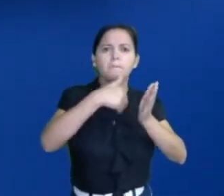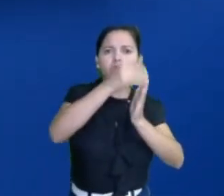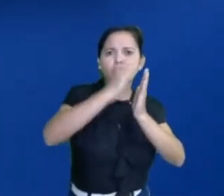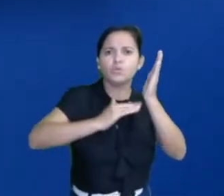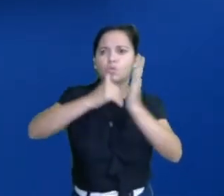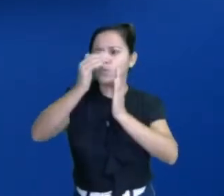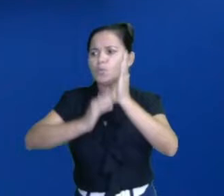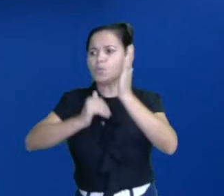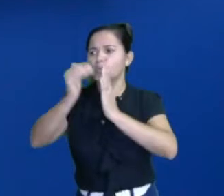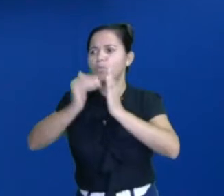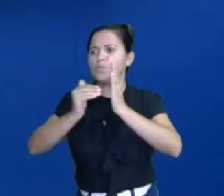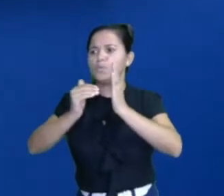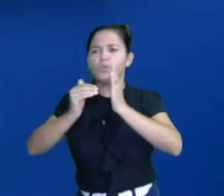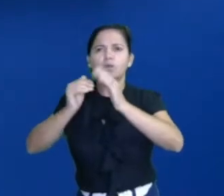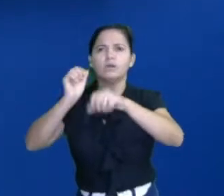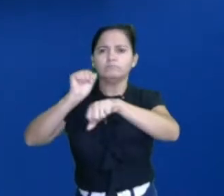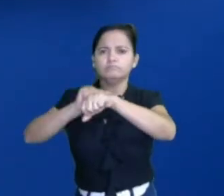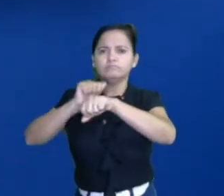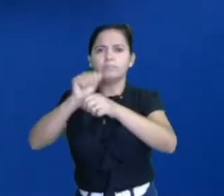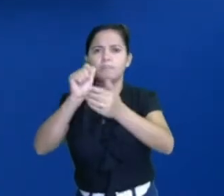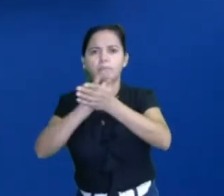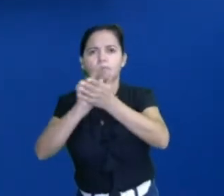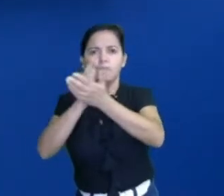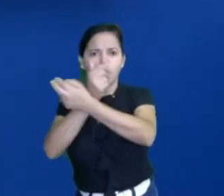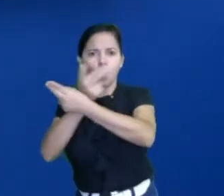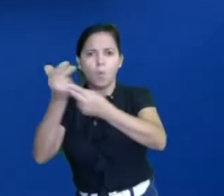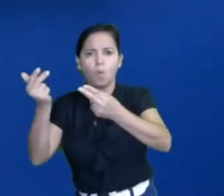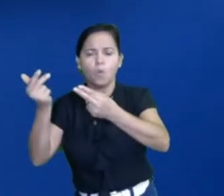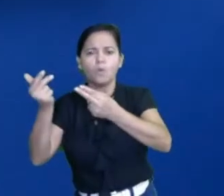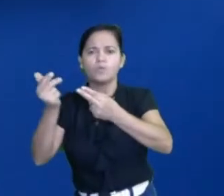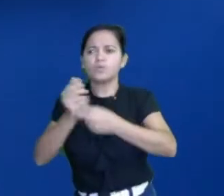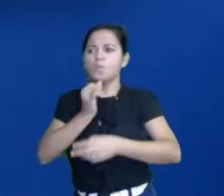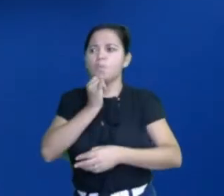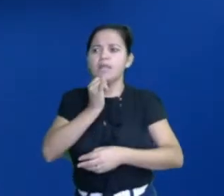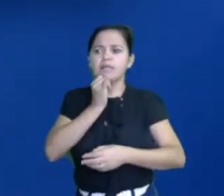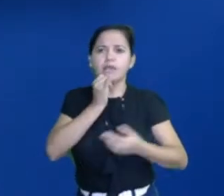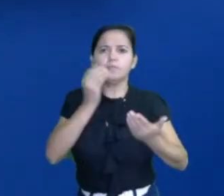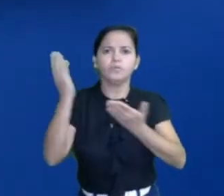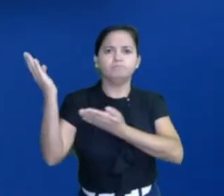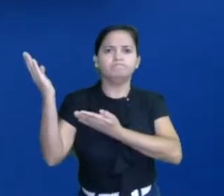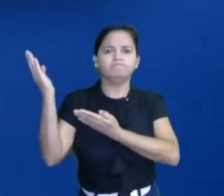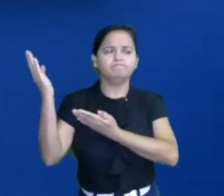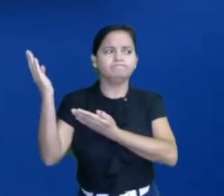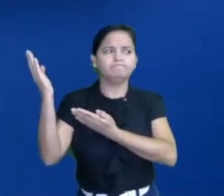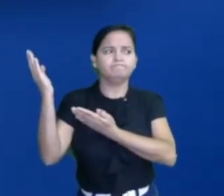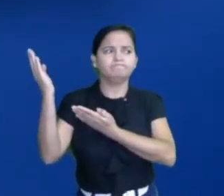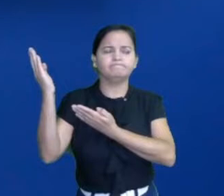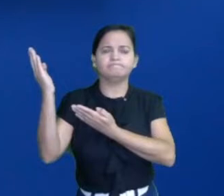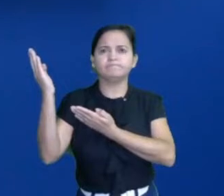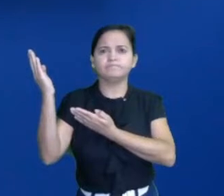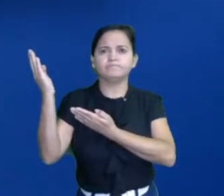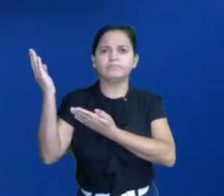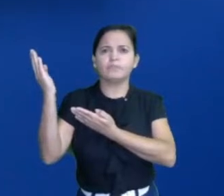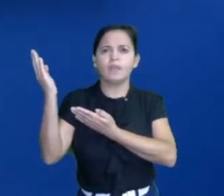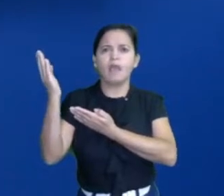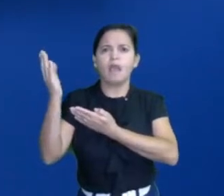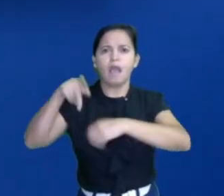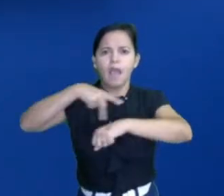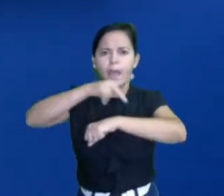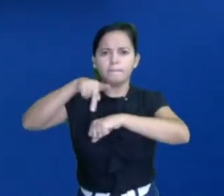patrimônio material, certo? Temos como exemplo, aqui ó, quem aqui nunca foi na Praça do